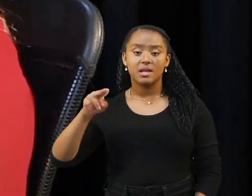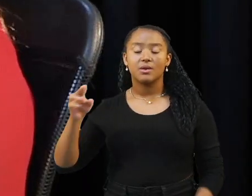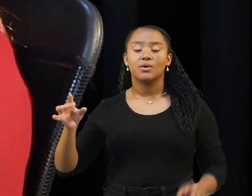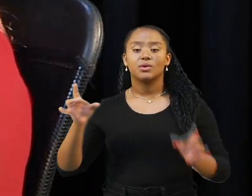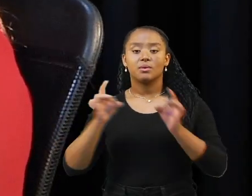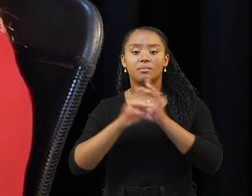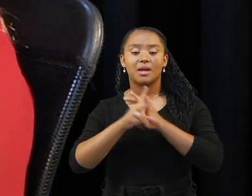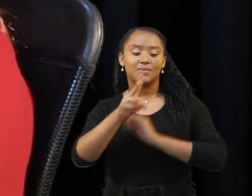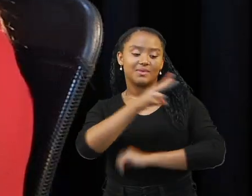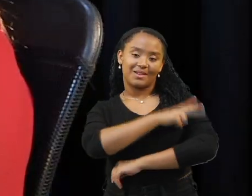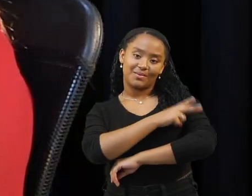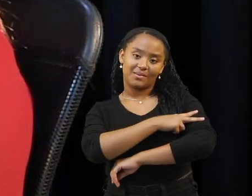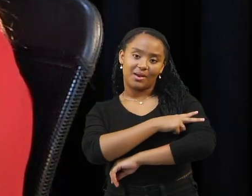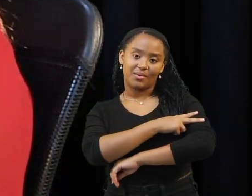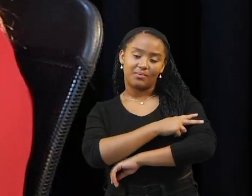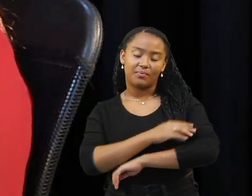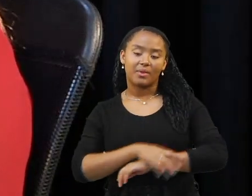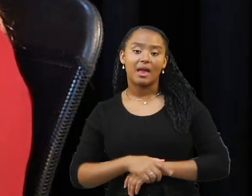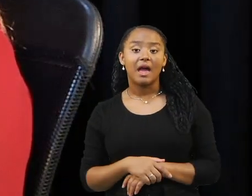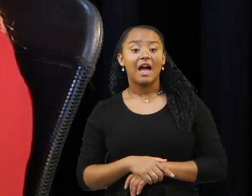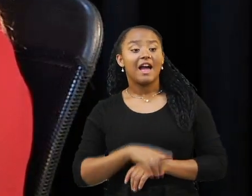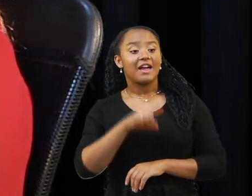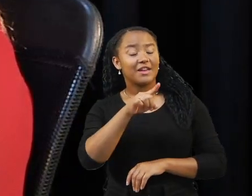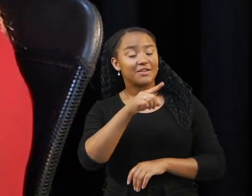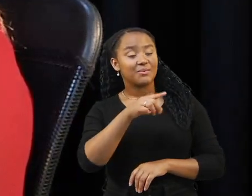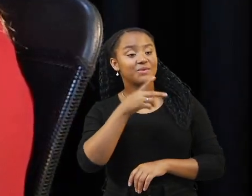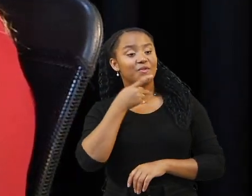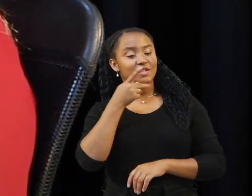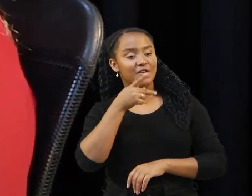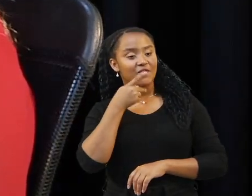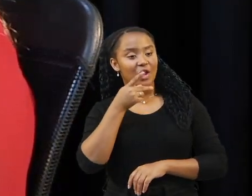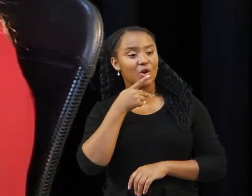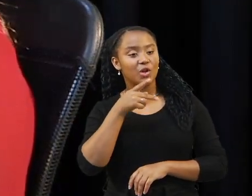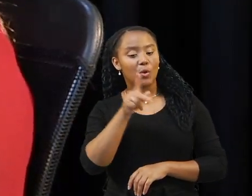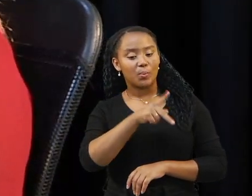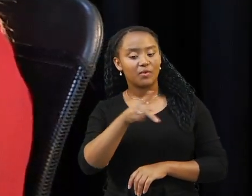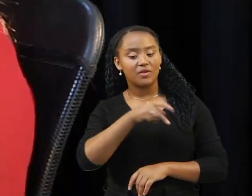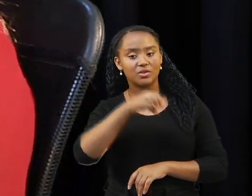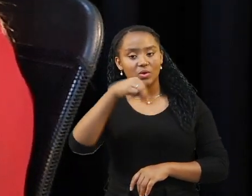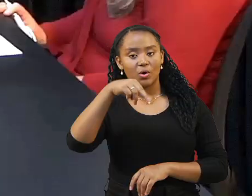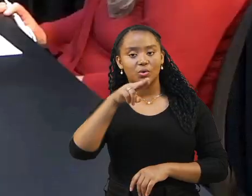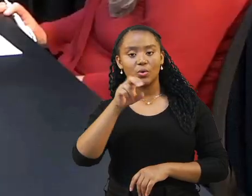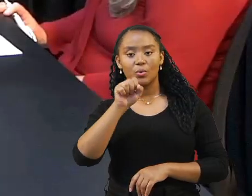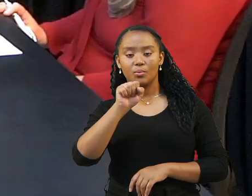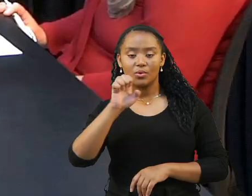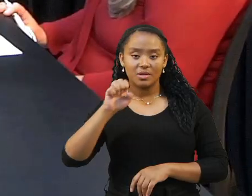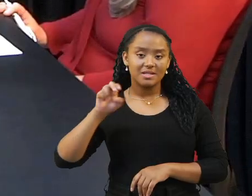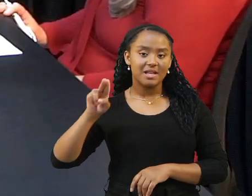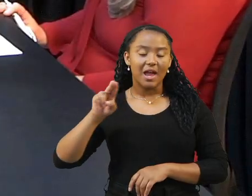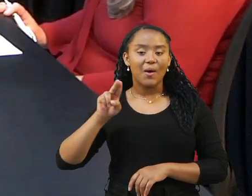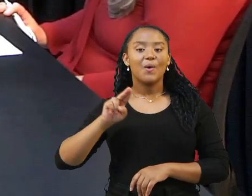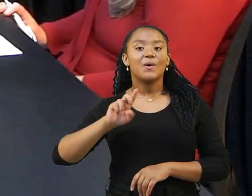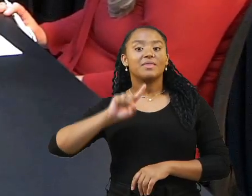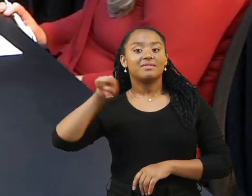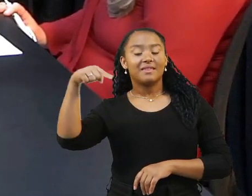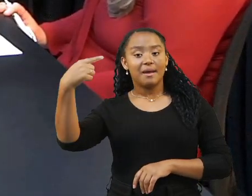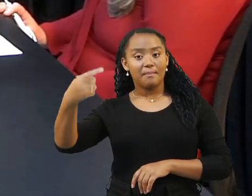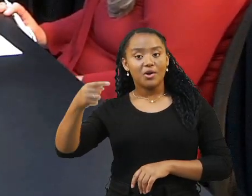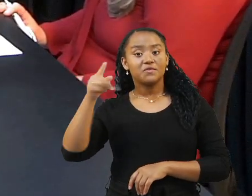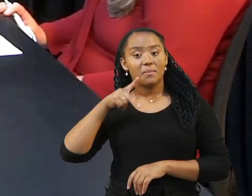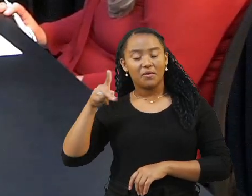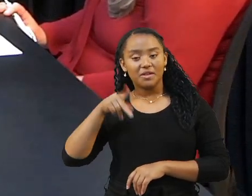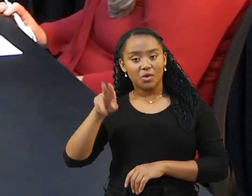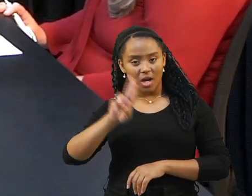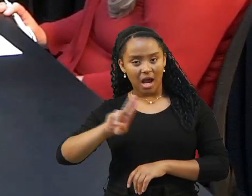que os professores dela do museu depois passaram a ser professores da universidade. Da universidade, de Uberlândia, né? A